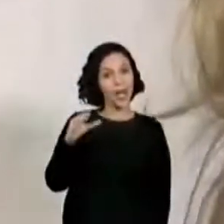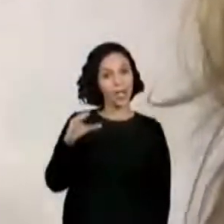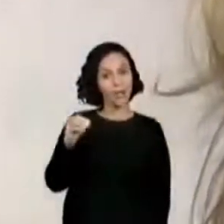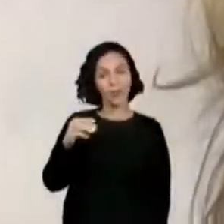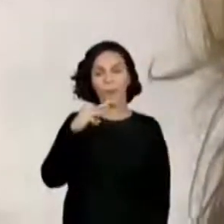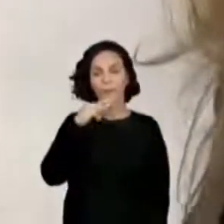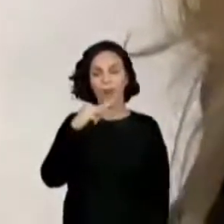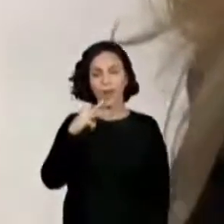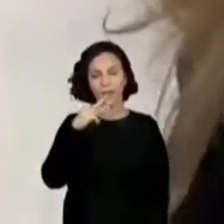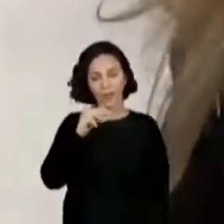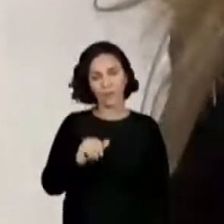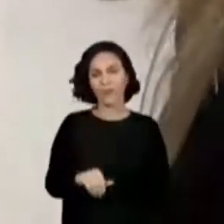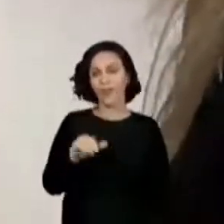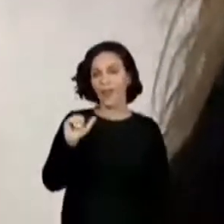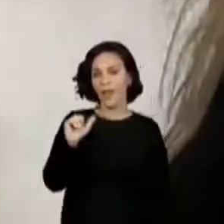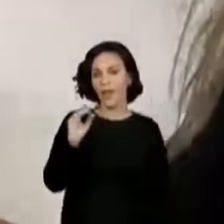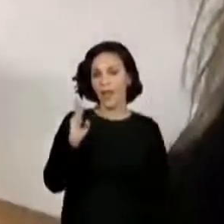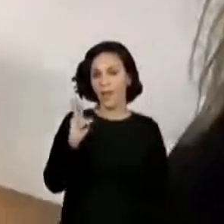Abril.